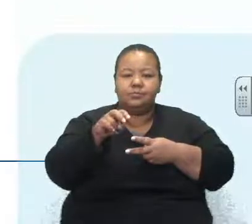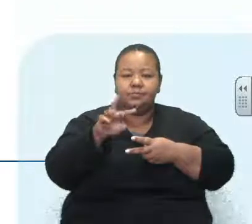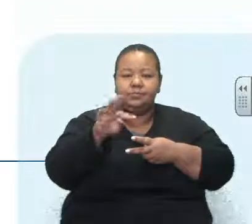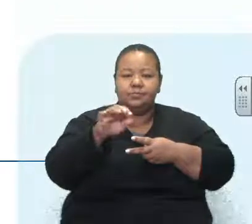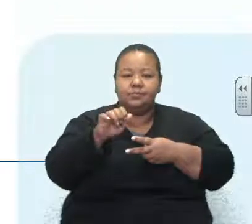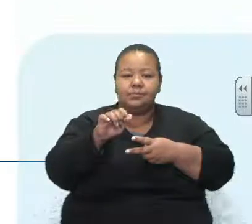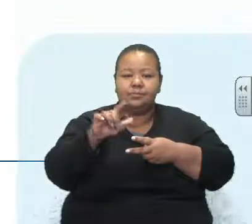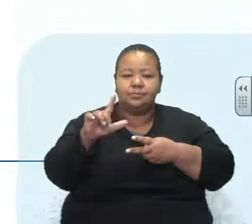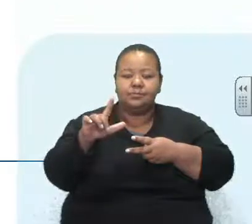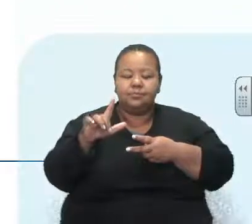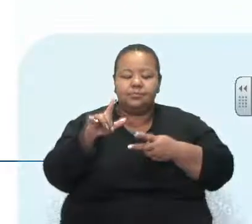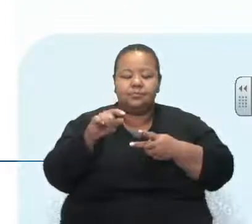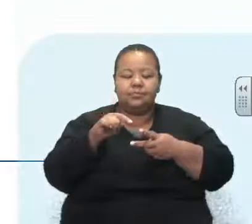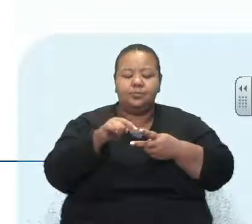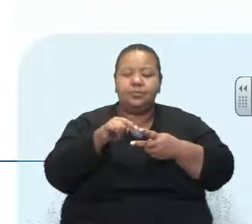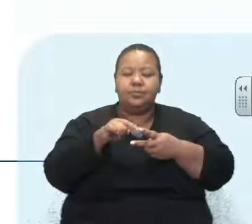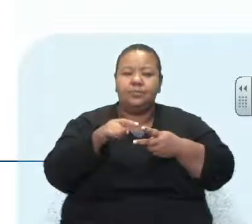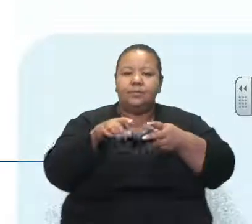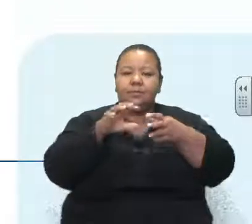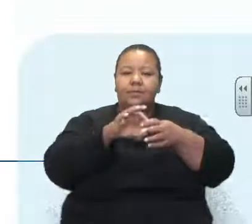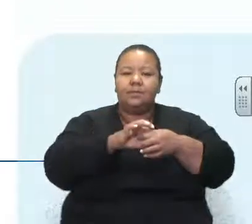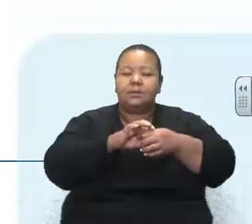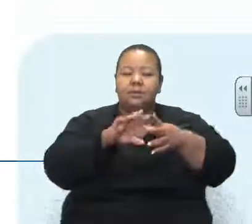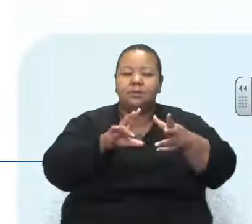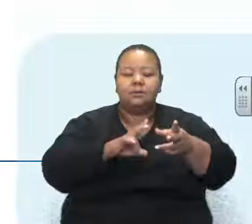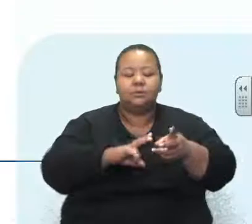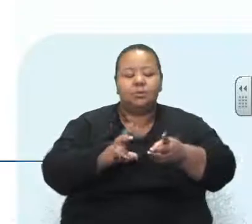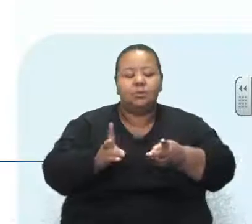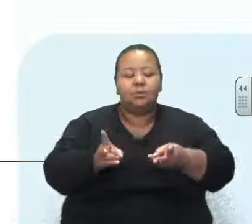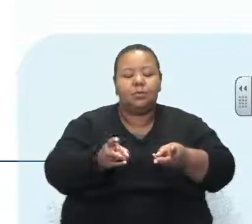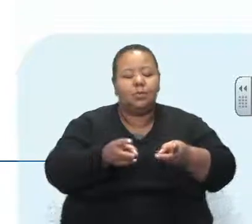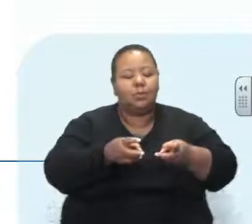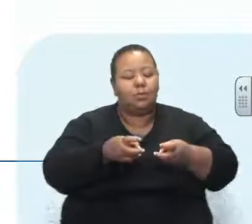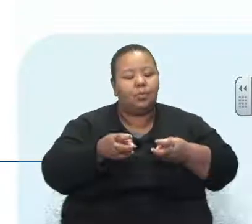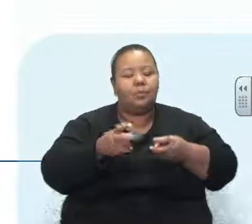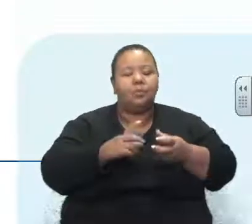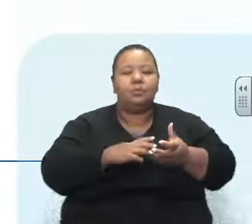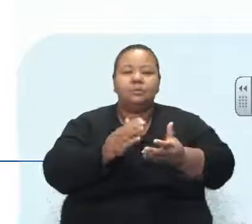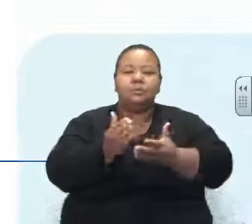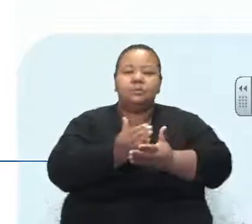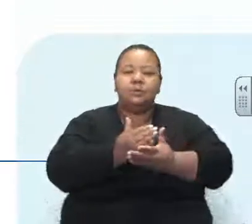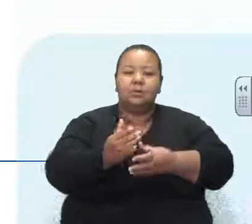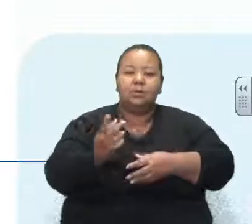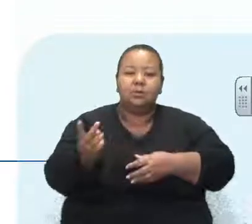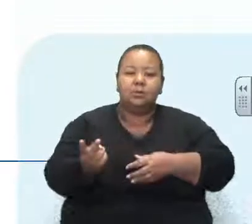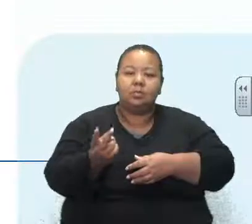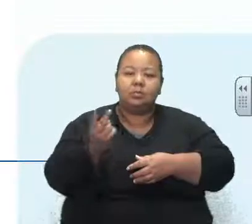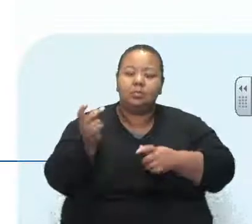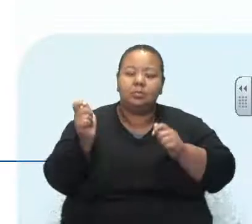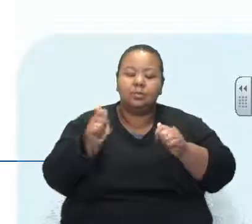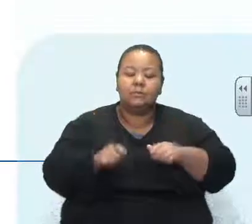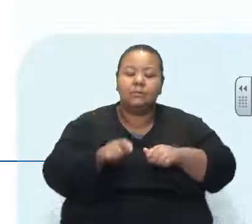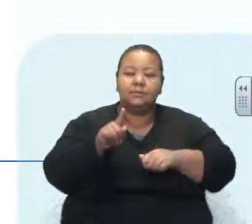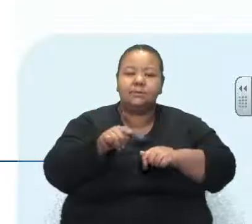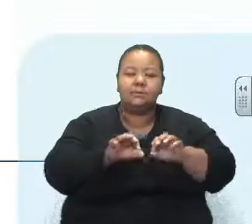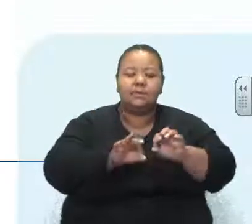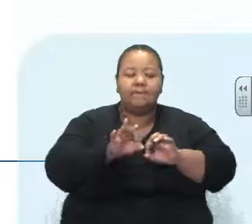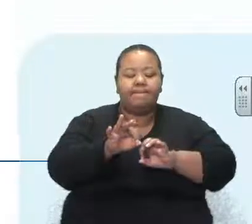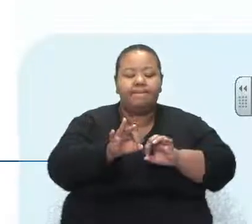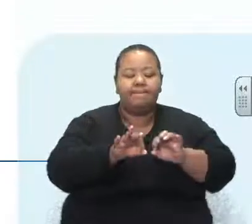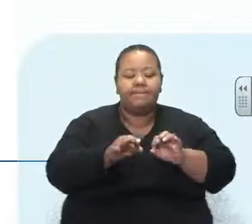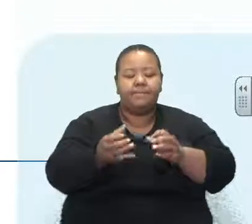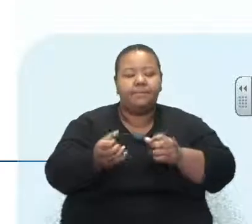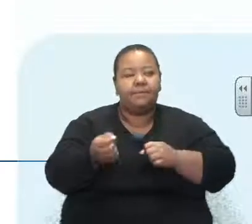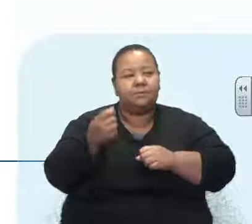aquele instrumental? Ele vai permitir sempre uma coleta e uma retenção de algo de valor que possa ser mensurado. Então vamos pensar